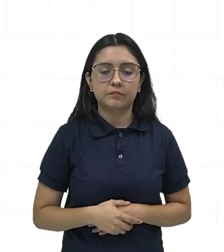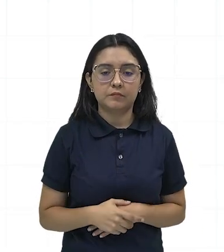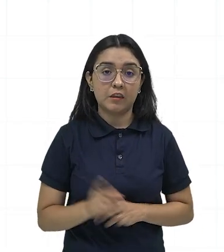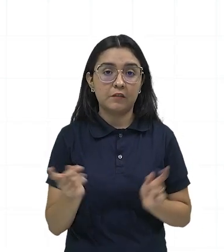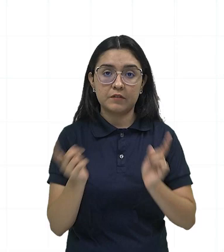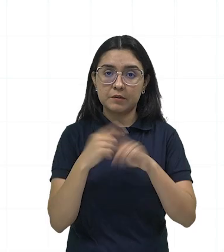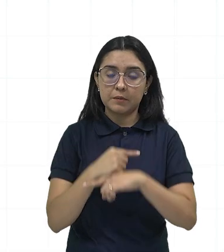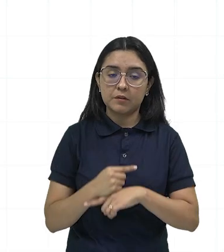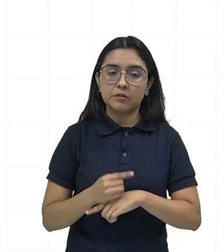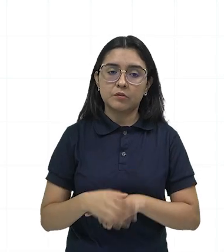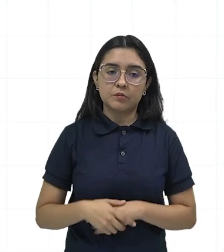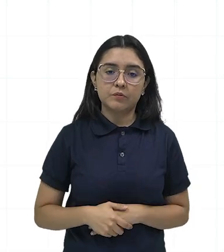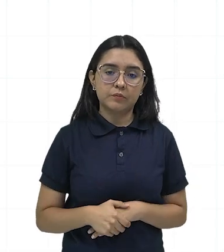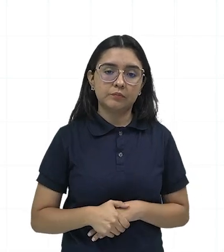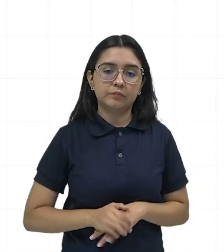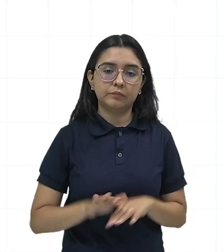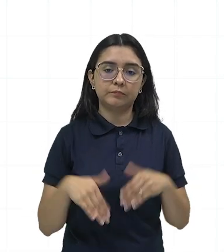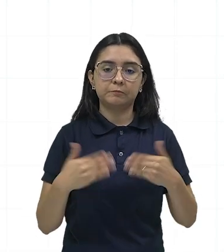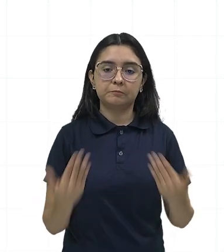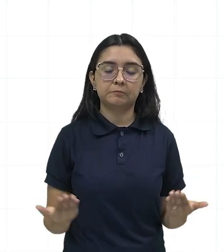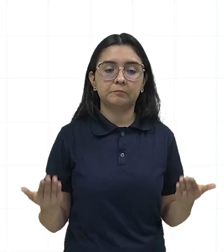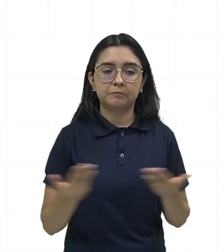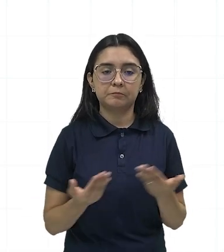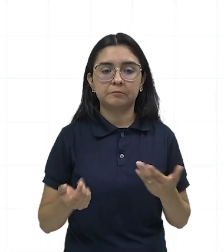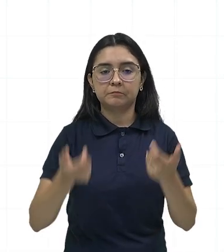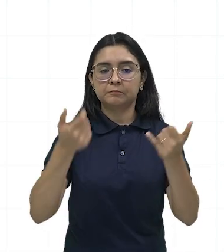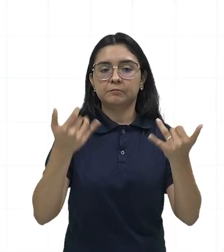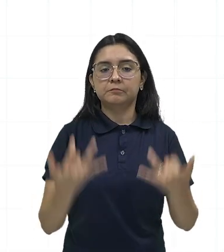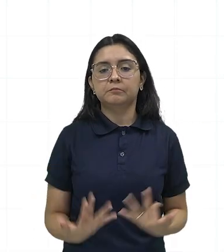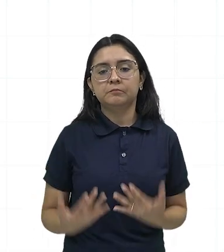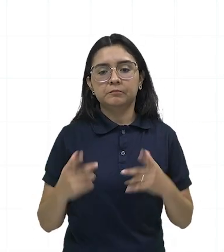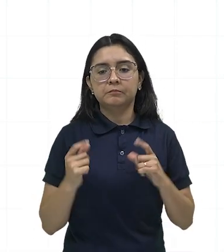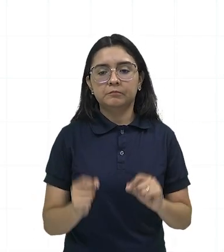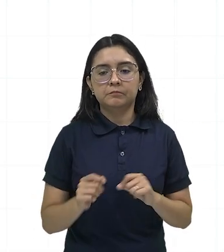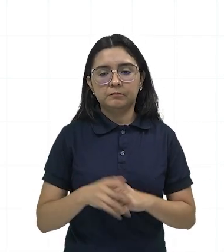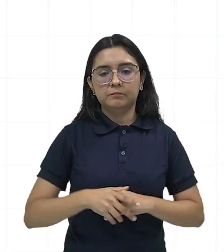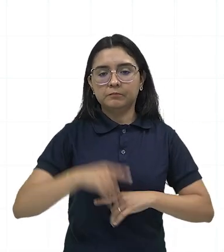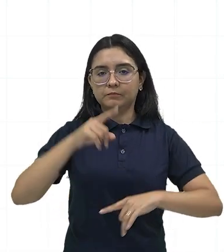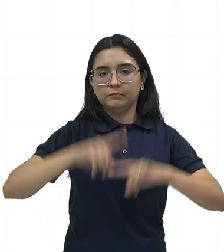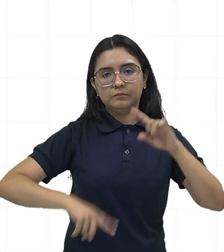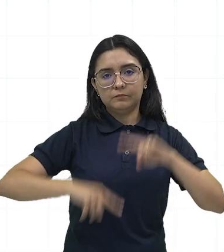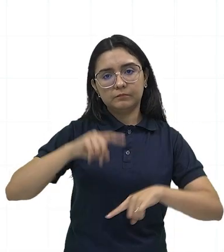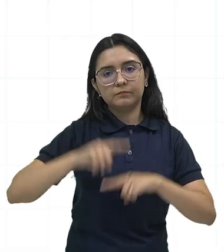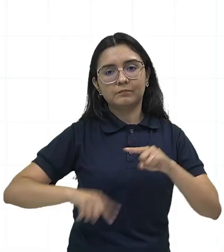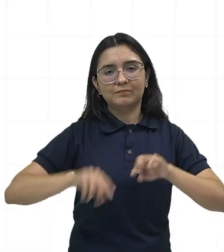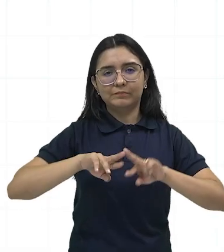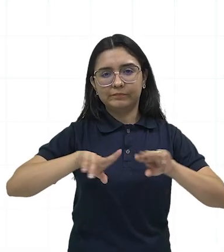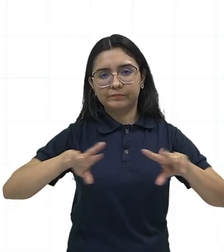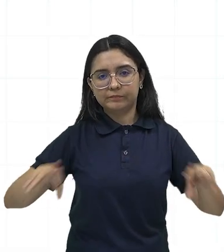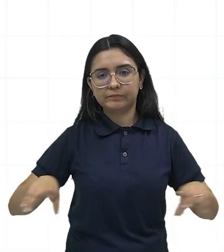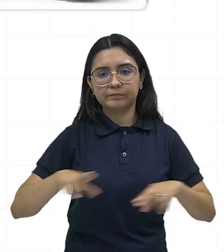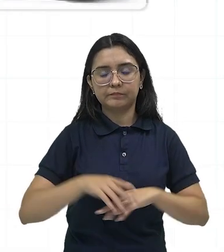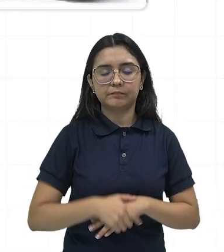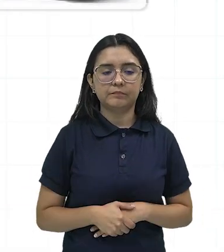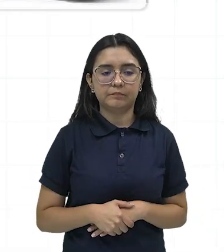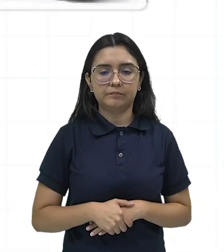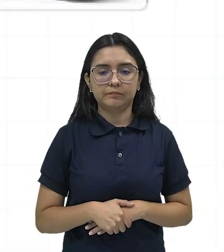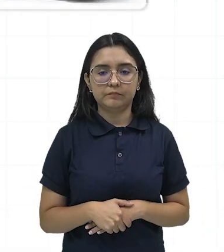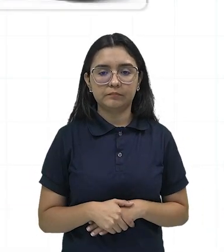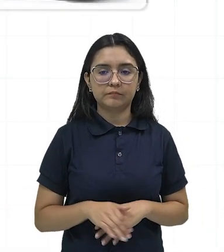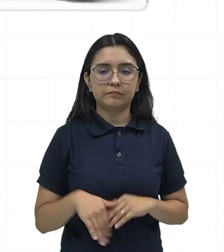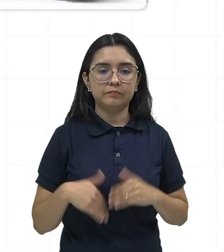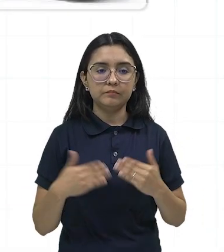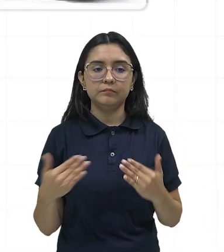proporcionais, certo? Então, vamos falar mais aí sobre esses materiais, né? Então, em